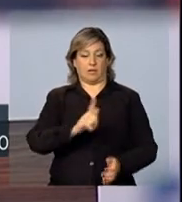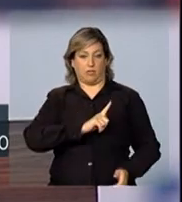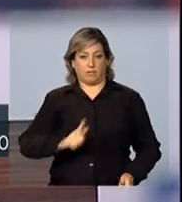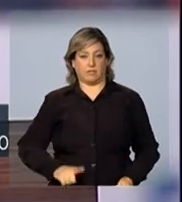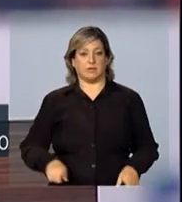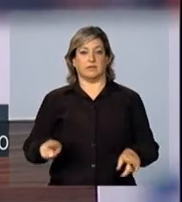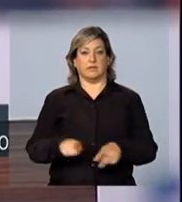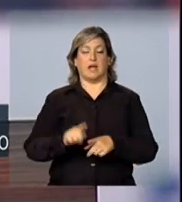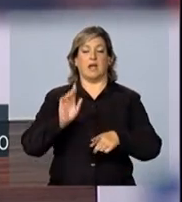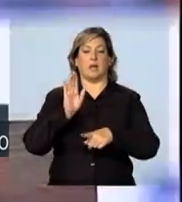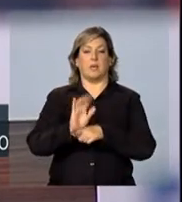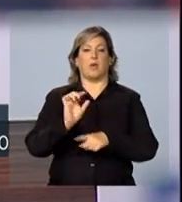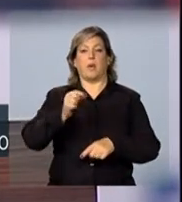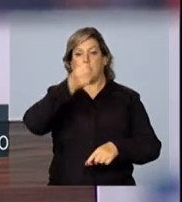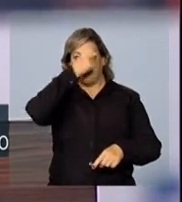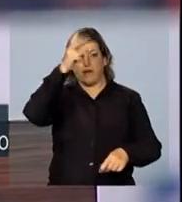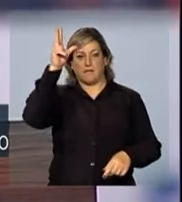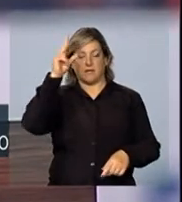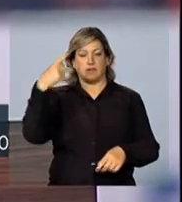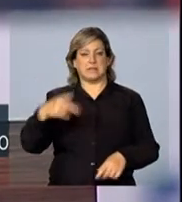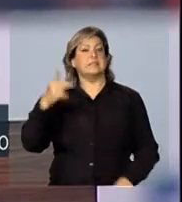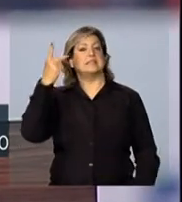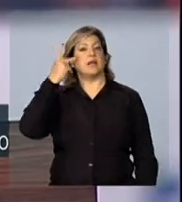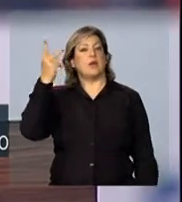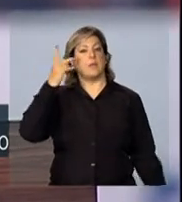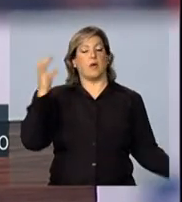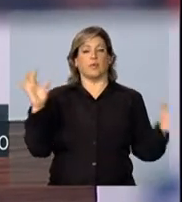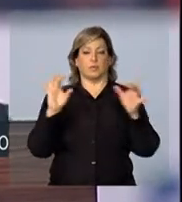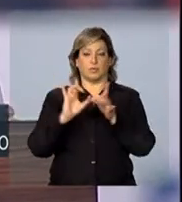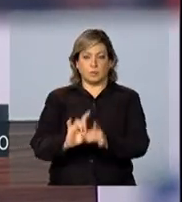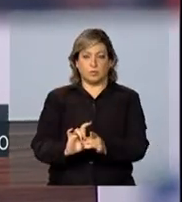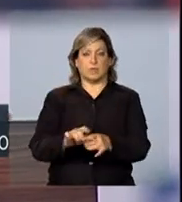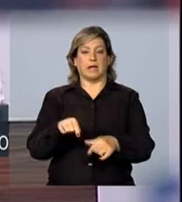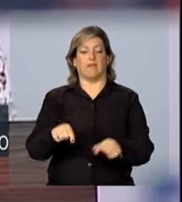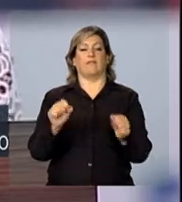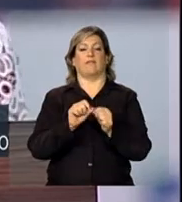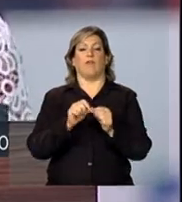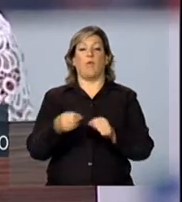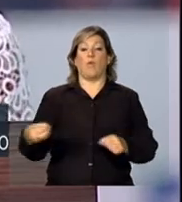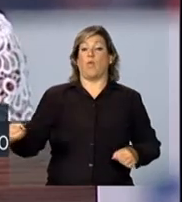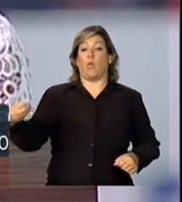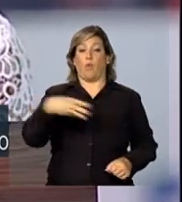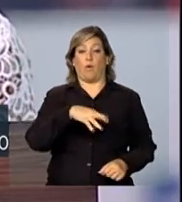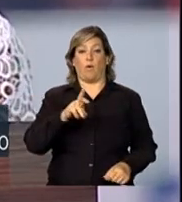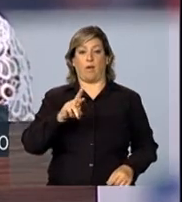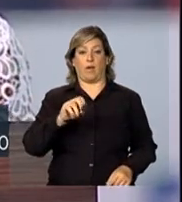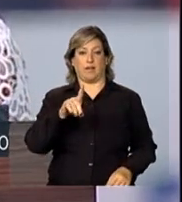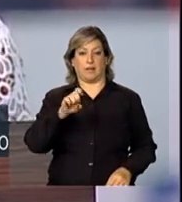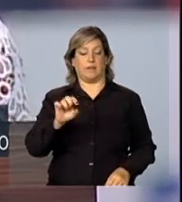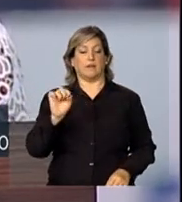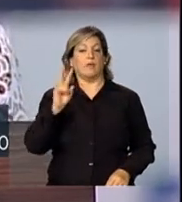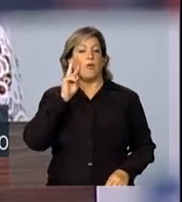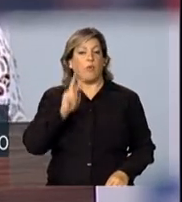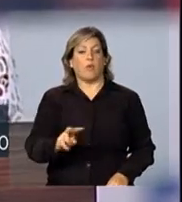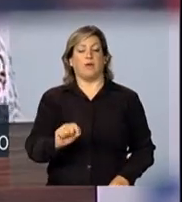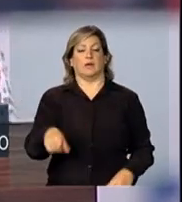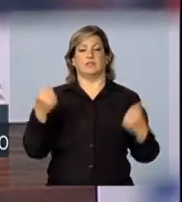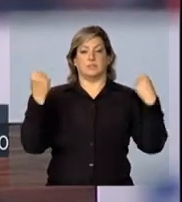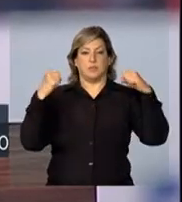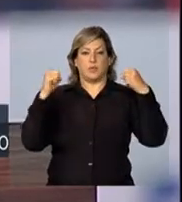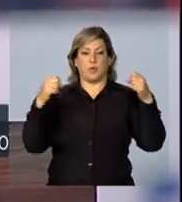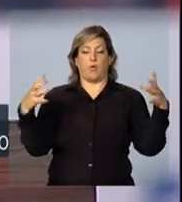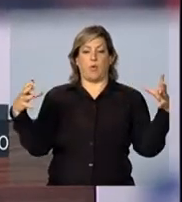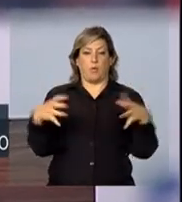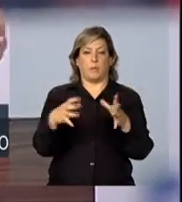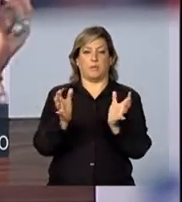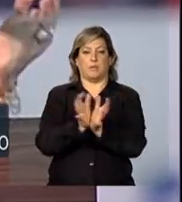apoio institucional da Prefeitura do Estado de São Paulo nós estamos criando uma nova rede uma rede que olha para o esporte